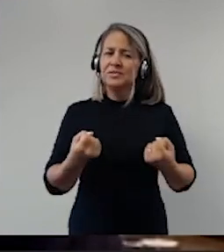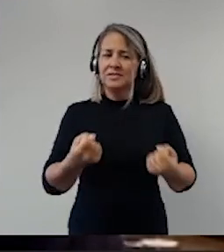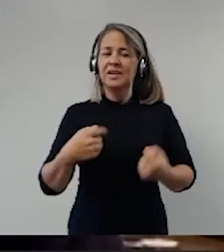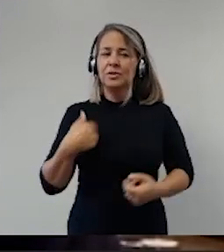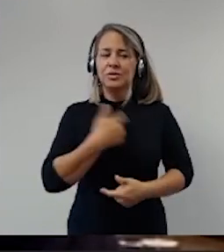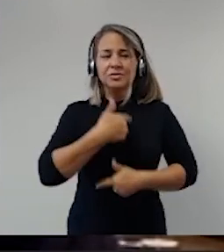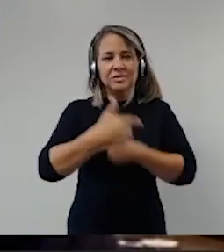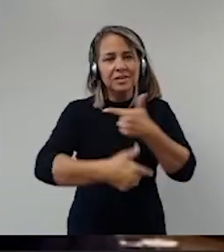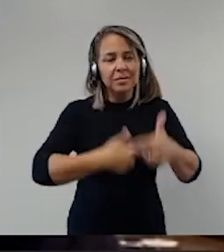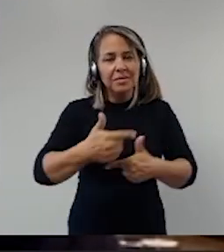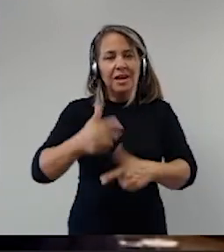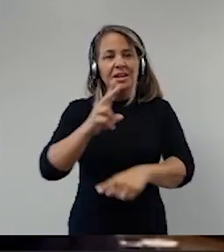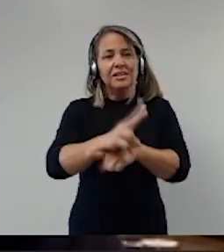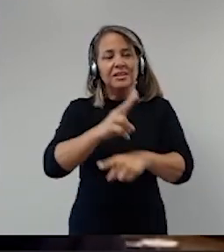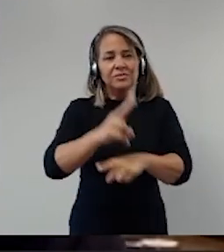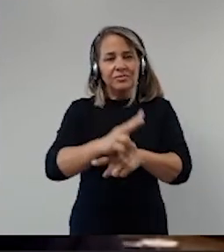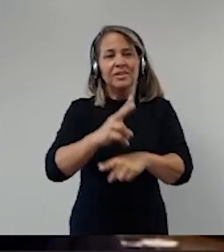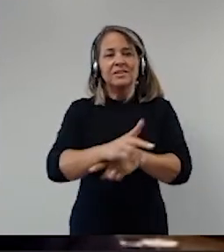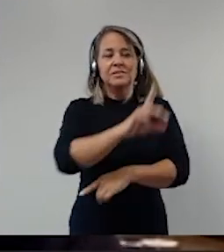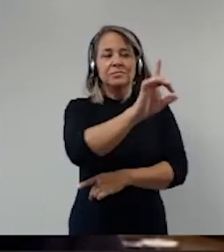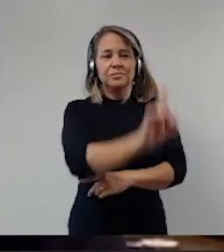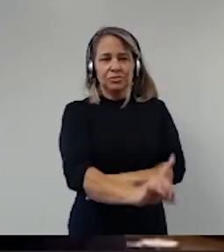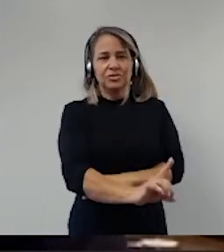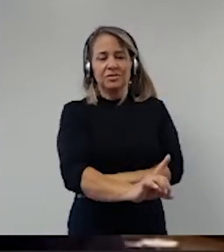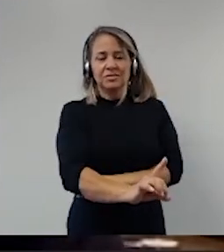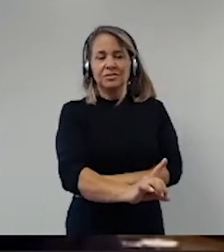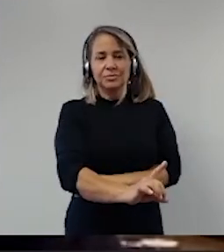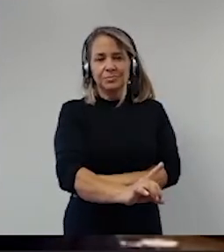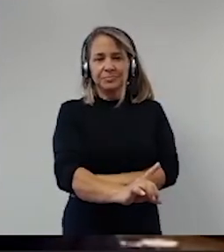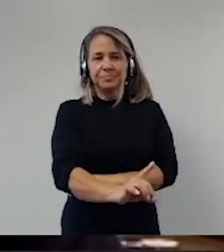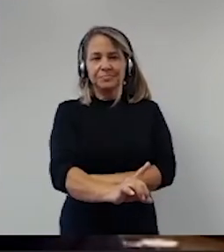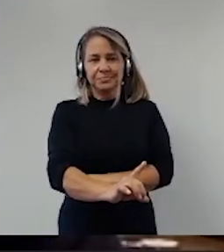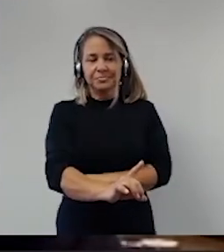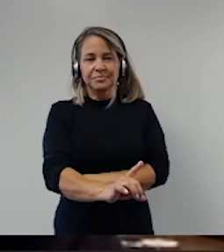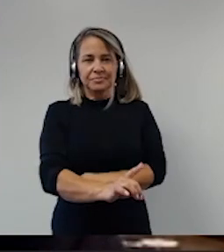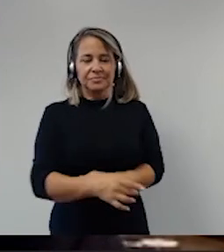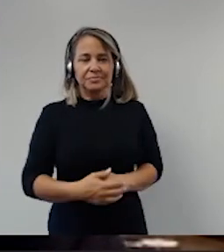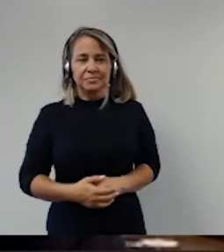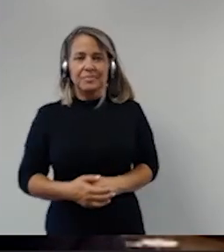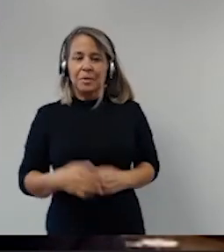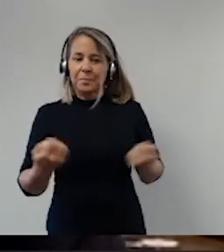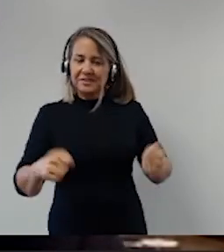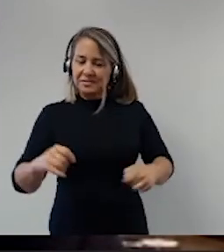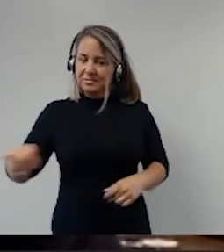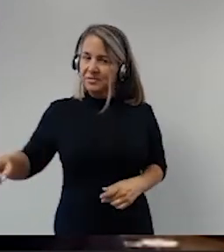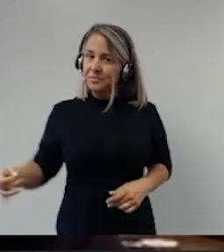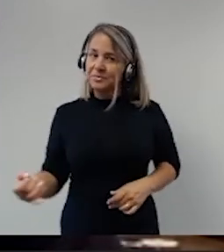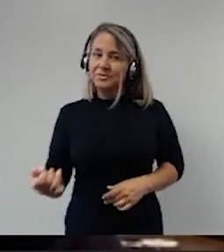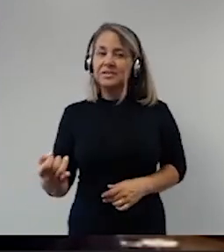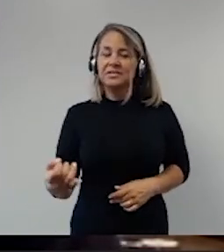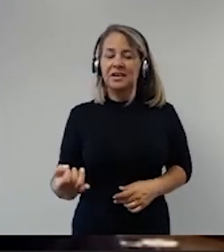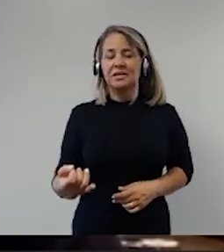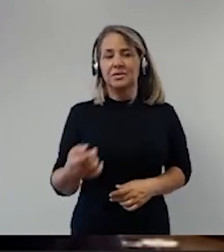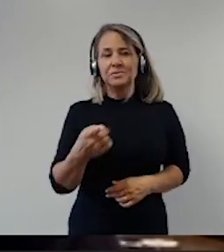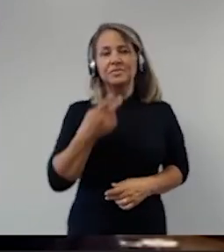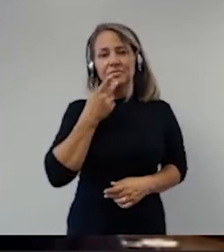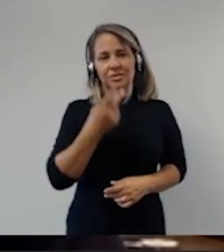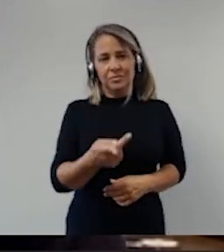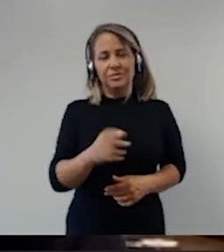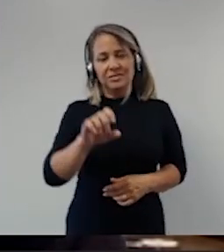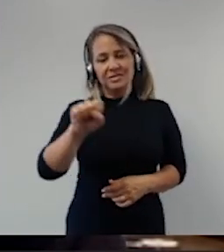nossa atuação em defesa do Estado de Direito, não é mesmo, Cacai? Temos que aproveitar, como você disse,